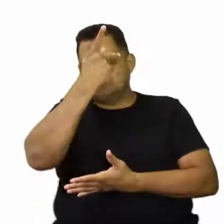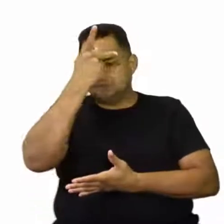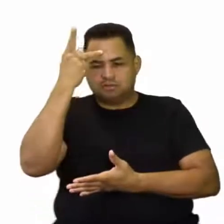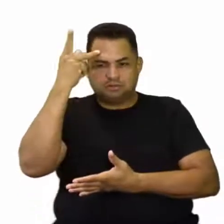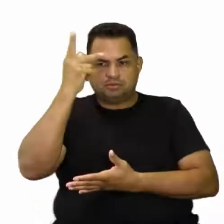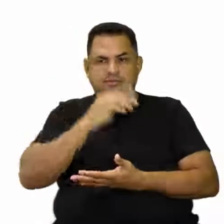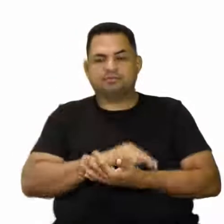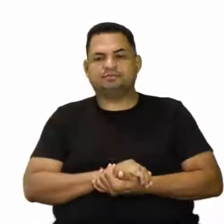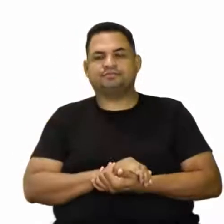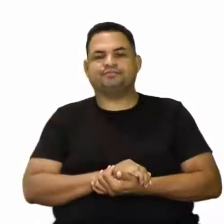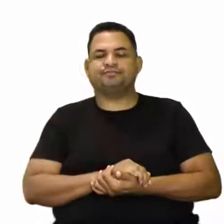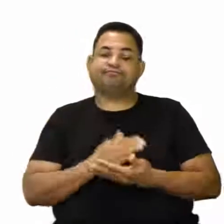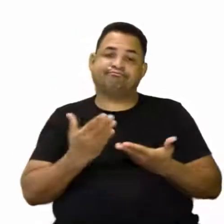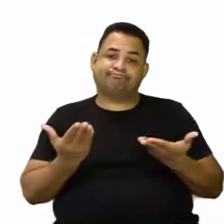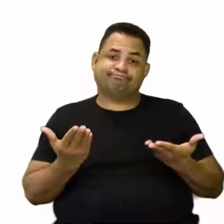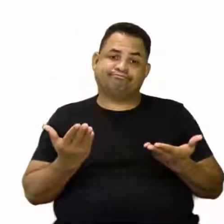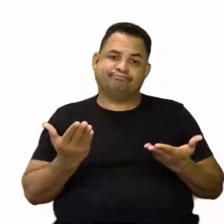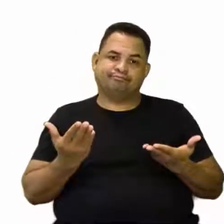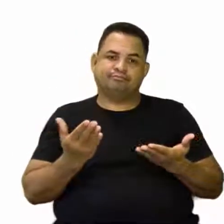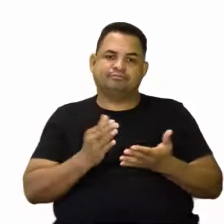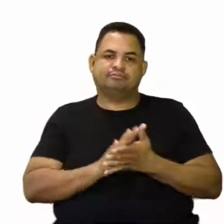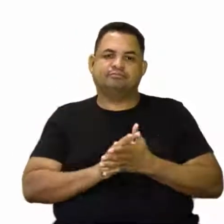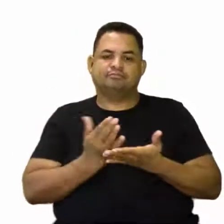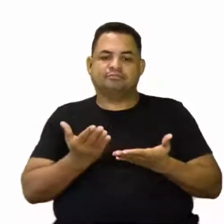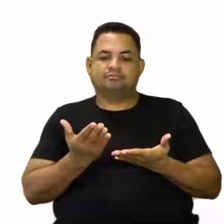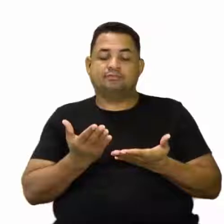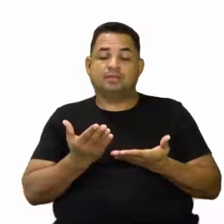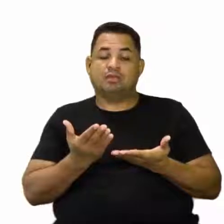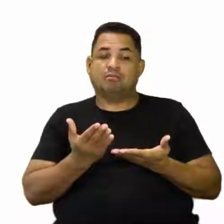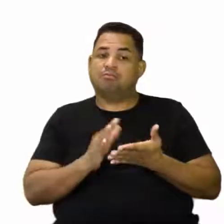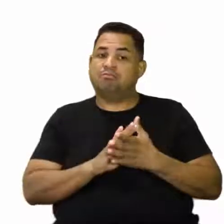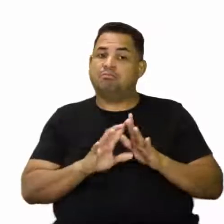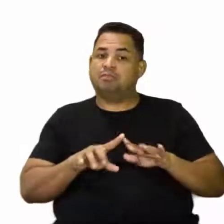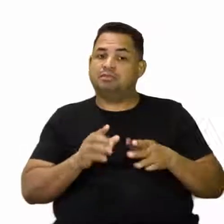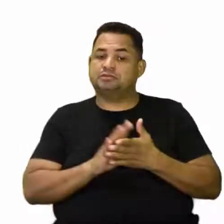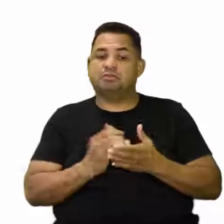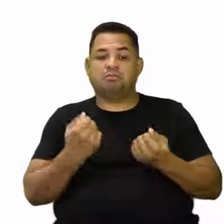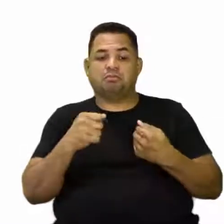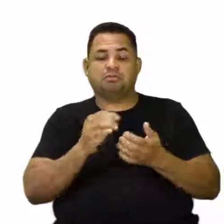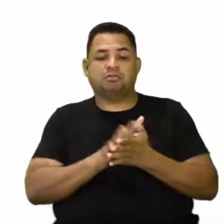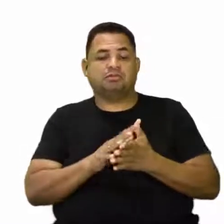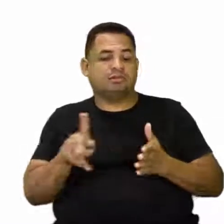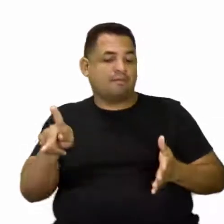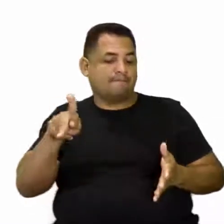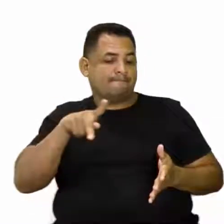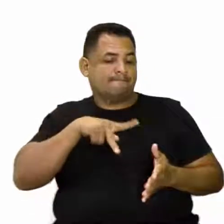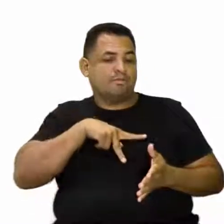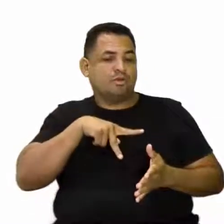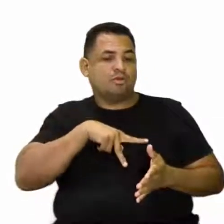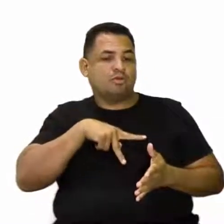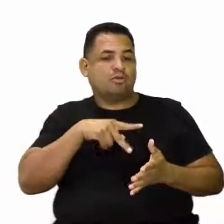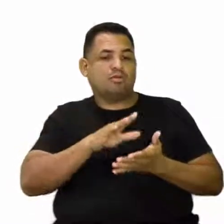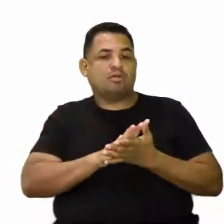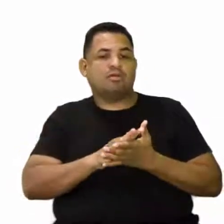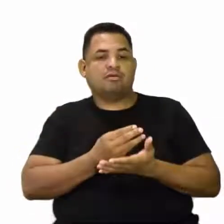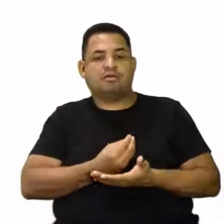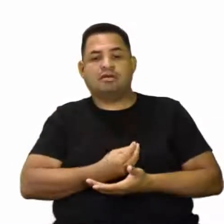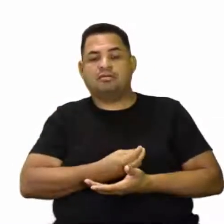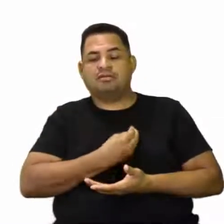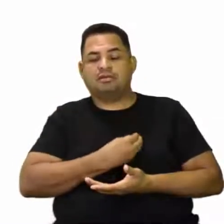mesmo. A não ser que você esteja fazendo uma autobiografia, Isso, né? que aí você vai escrever em